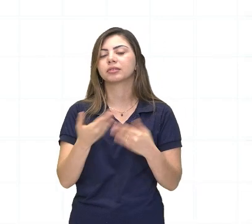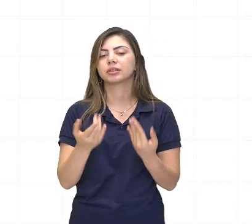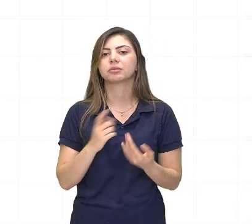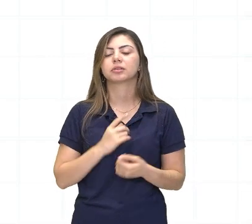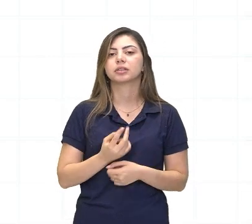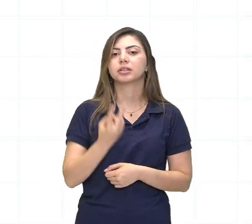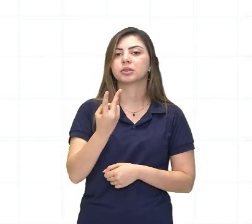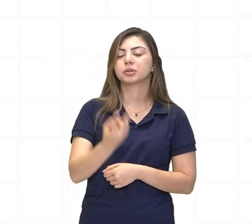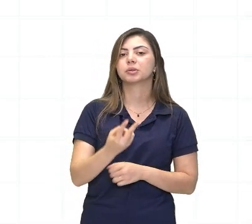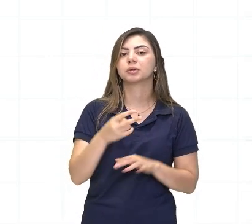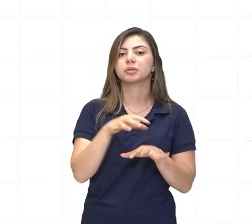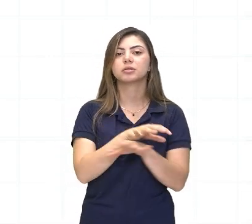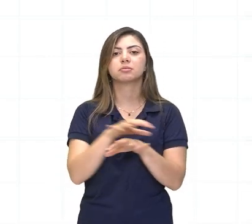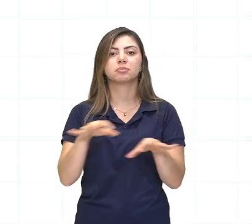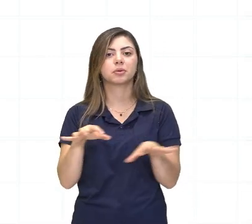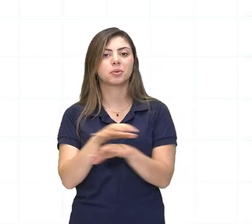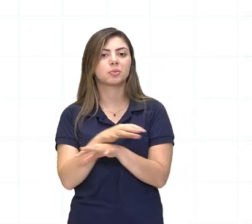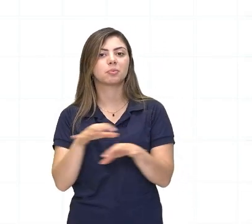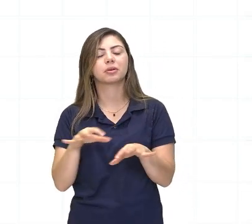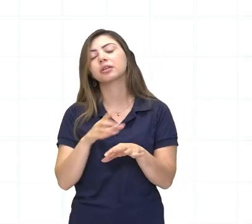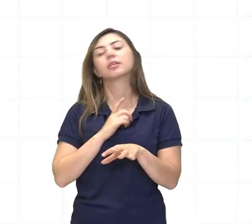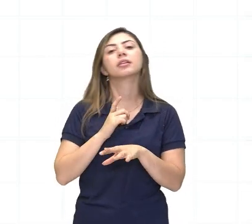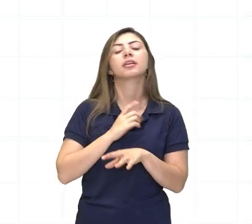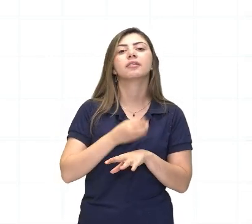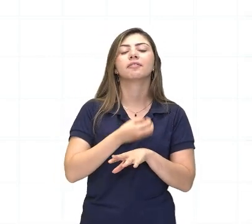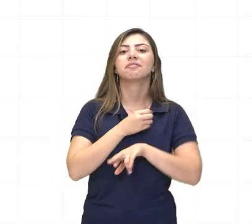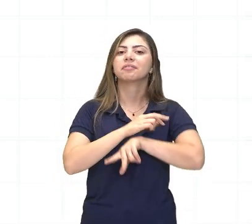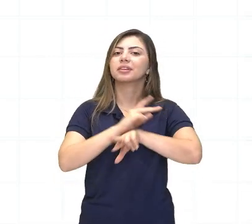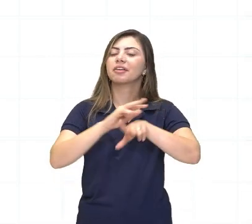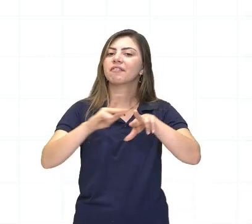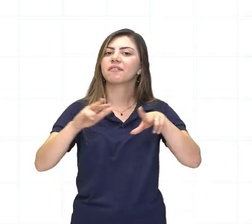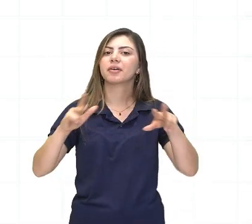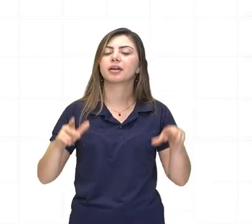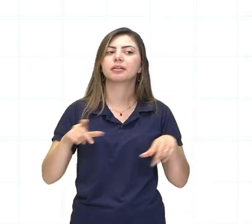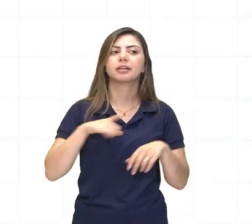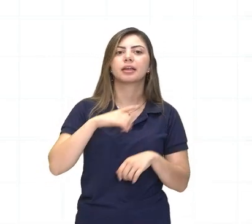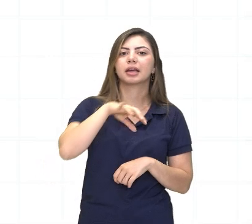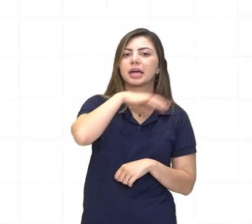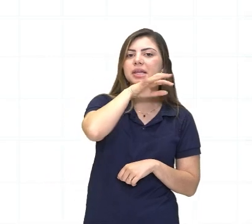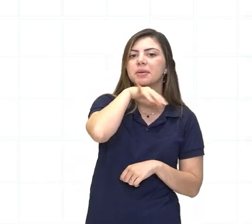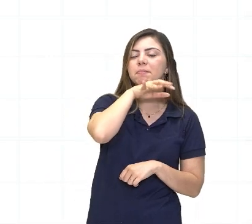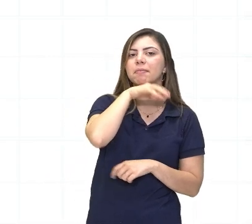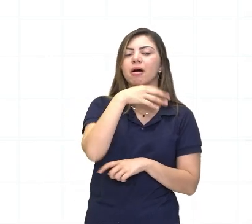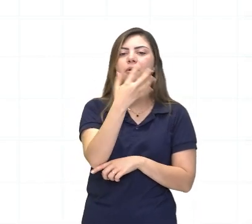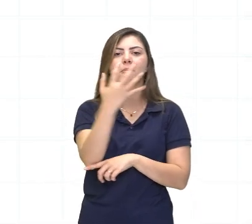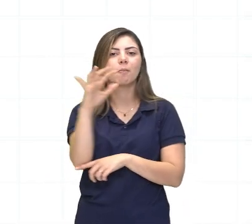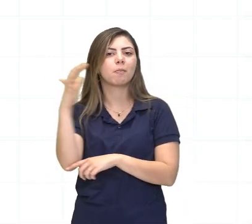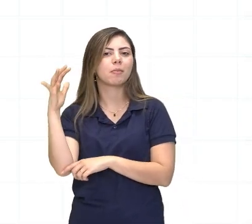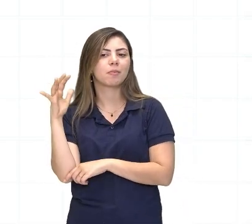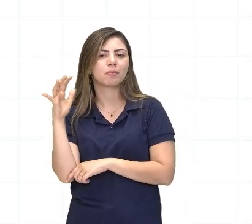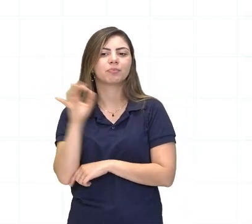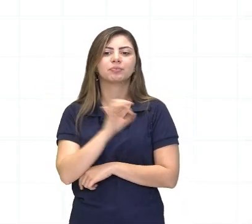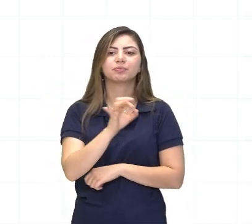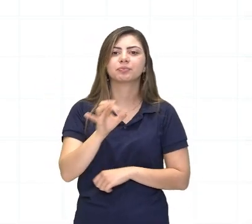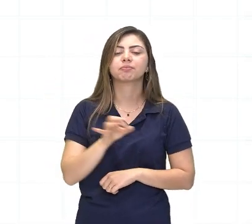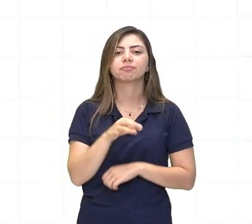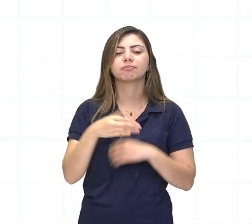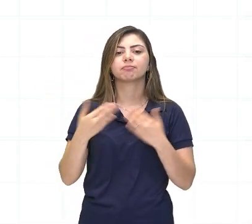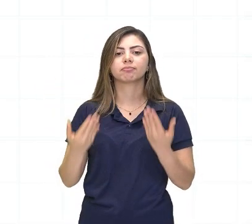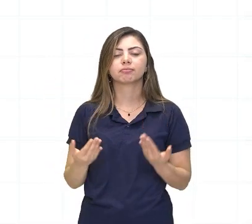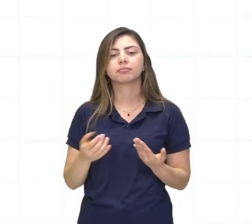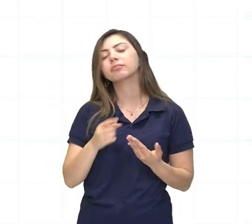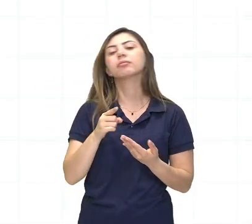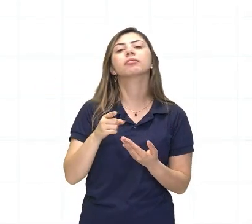biomas biodiversos, que tem uma biodiversidade muito grande, seja de animais, seja de plantas. Então o mercado